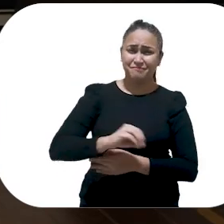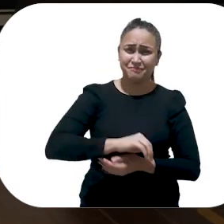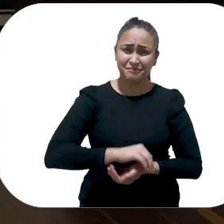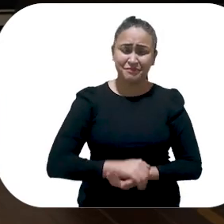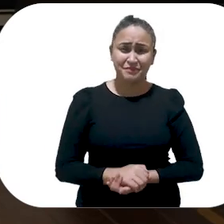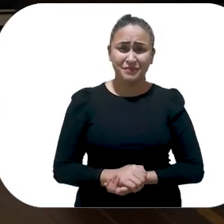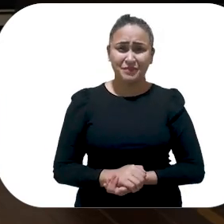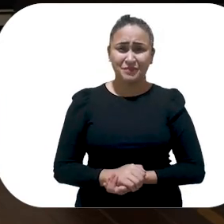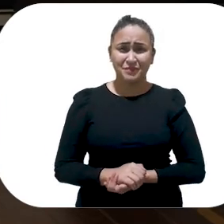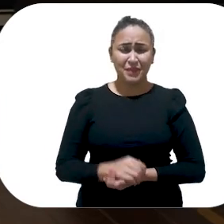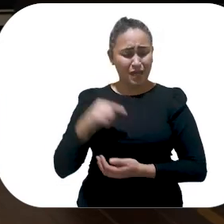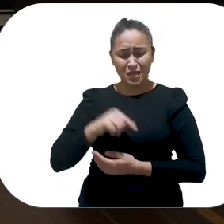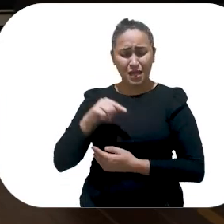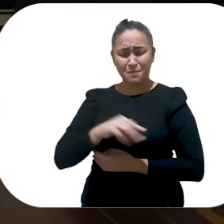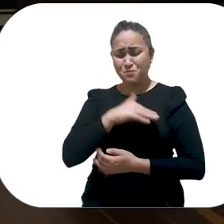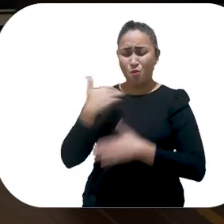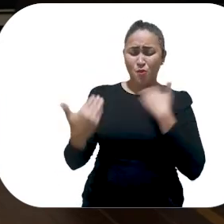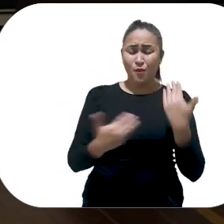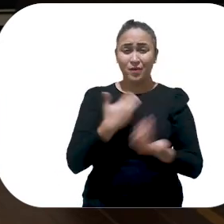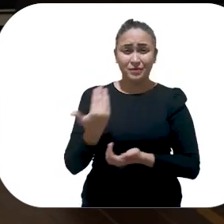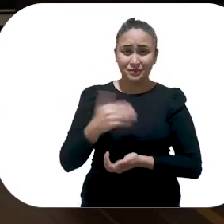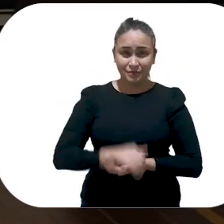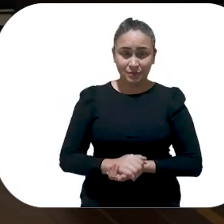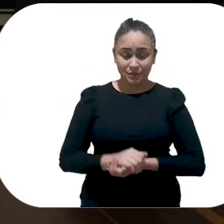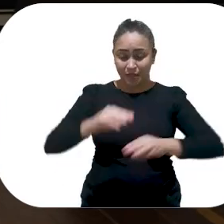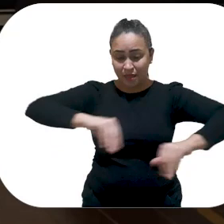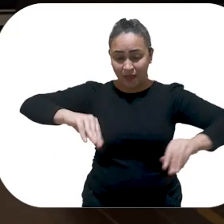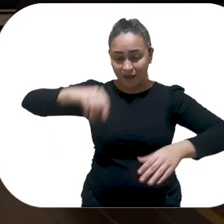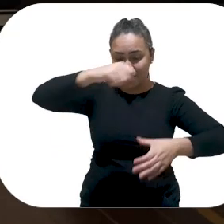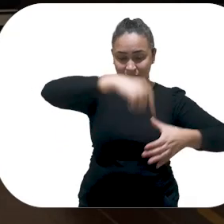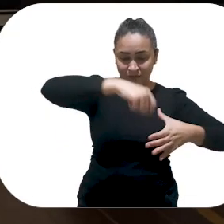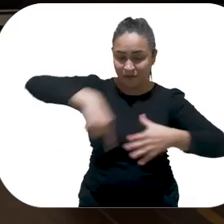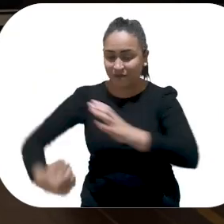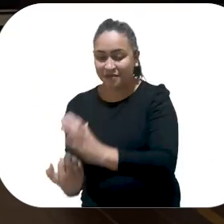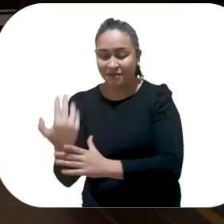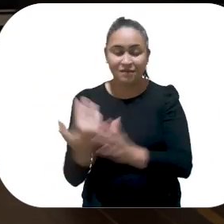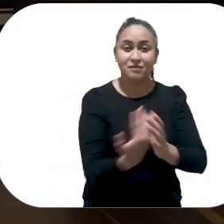Aqui se morre de tudo. De tudo que se plantar nessa terra de cigarro.